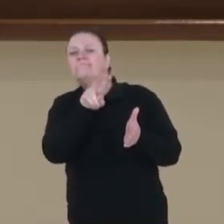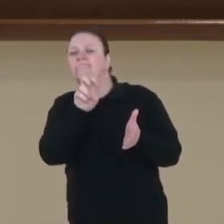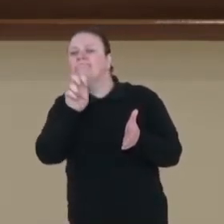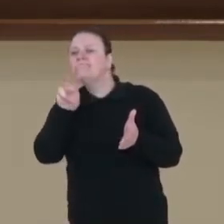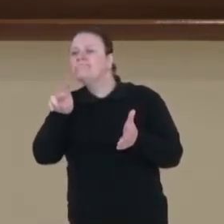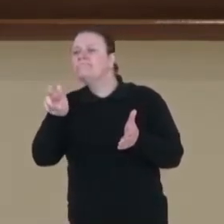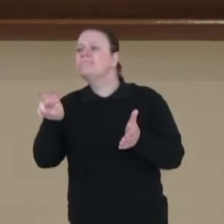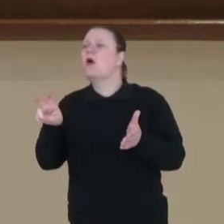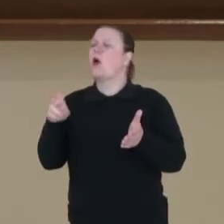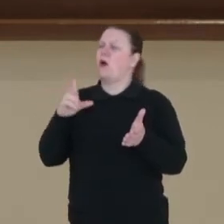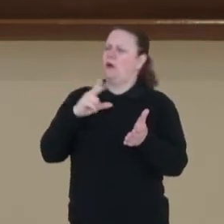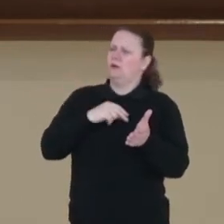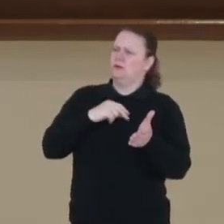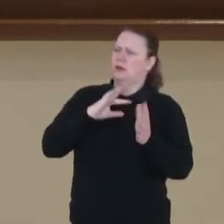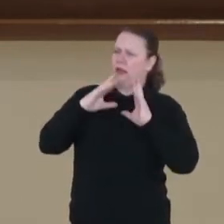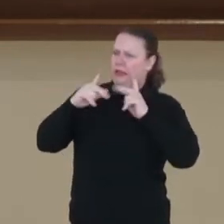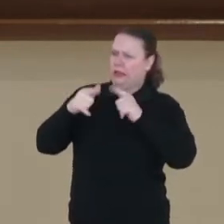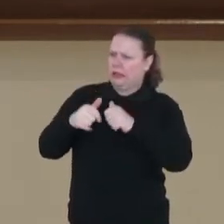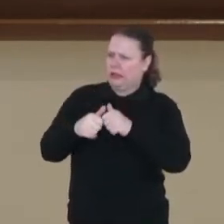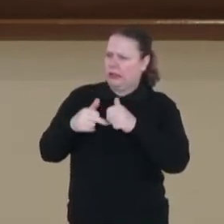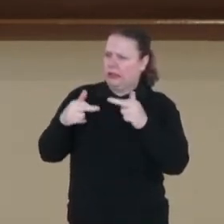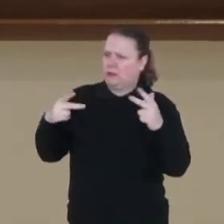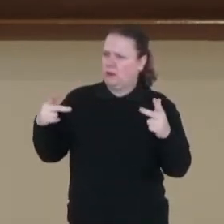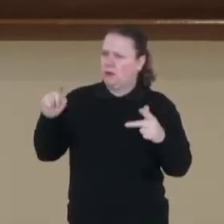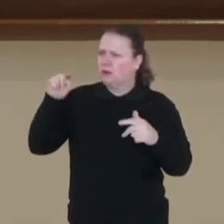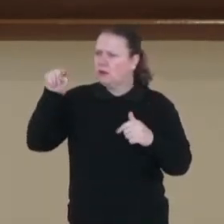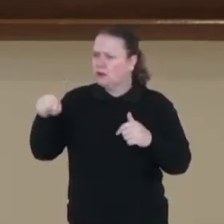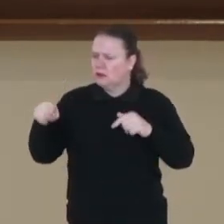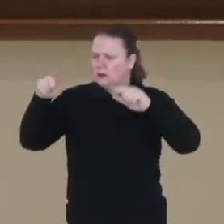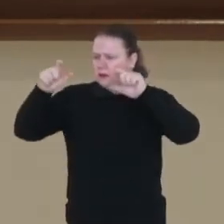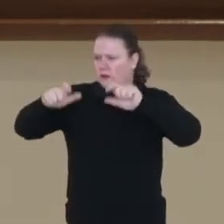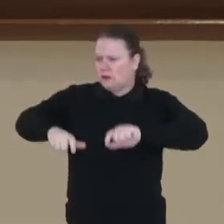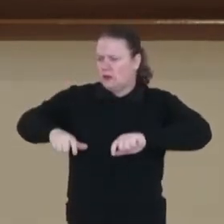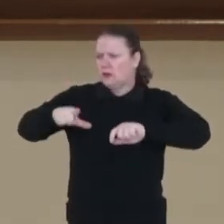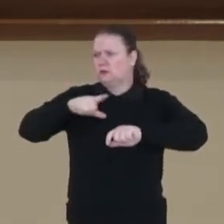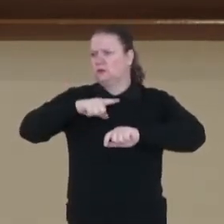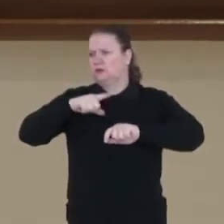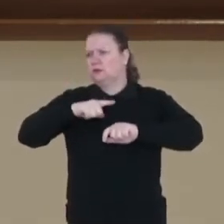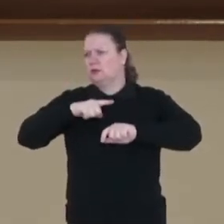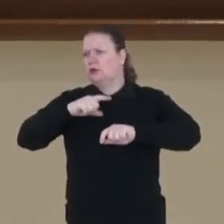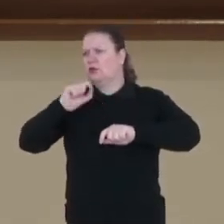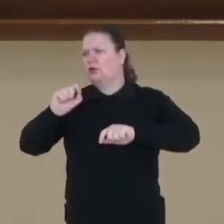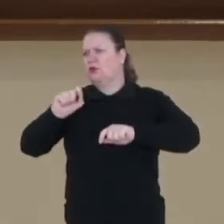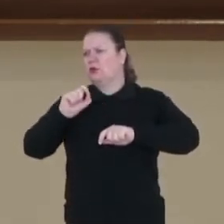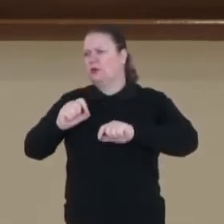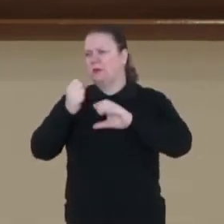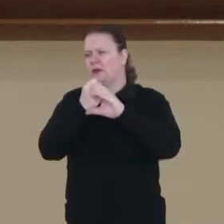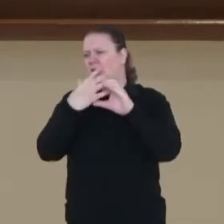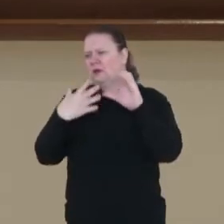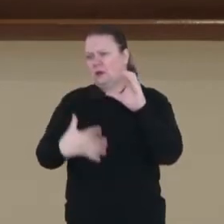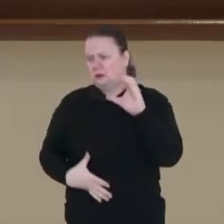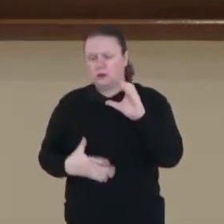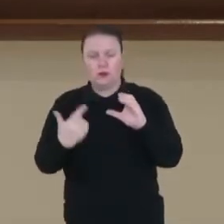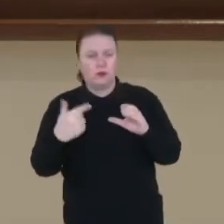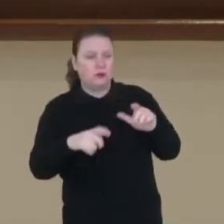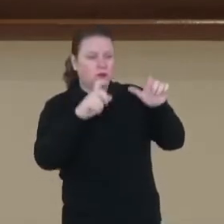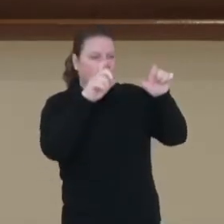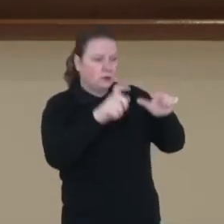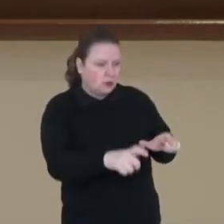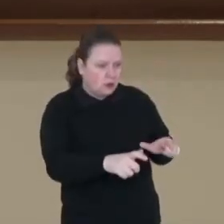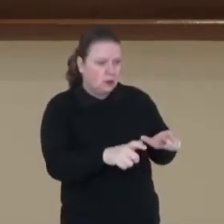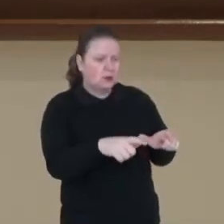tipo, nossa, esse animal aqui nesse lugar ele tem uma determinada pelagem. Em um outro